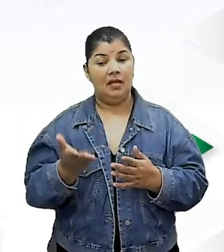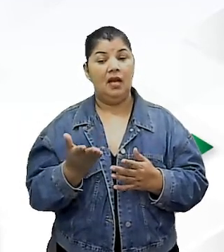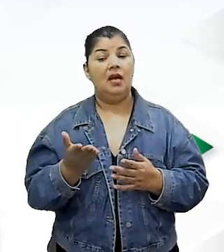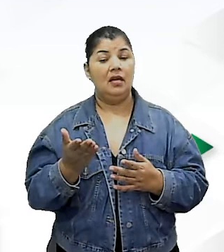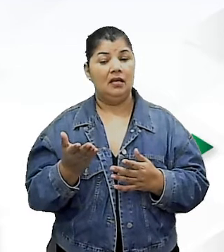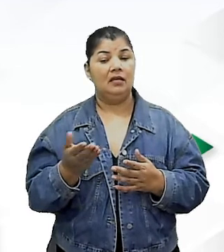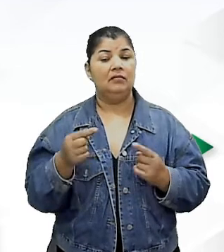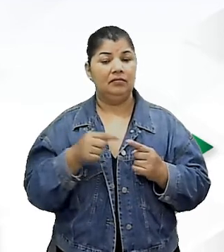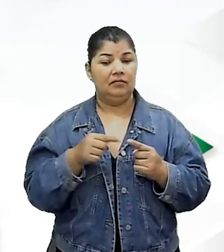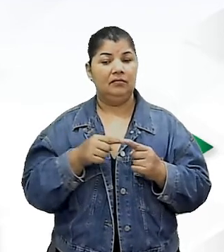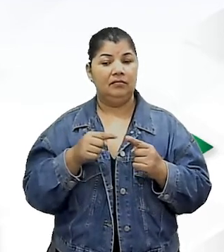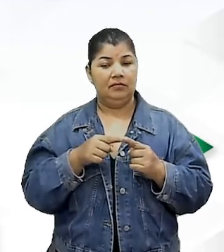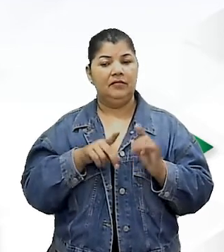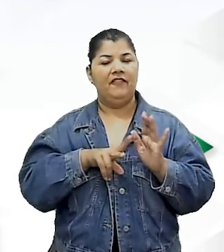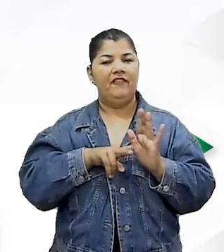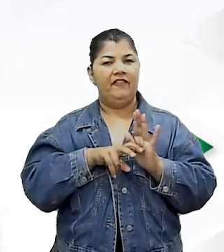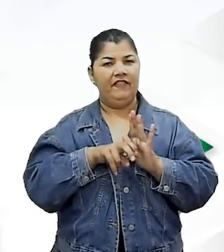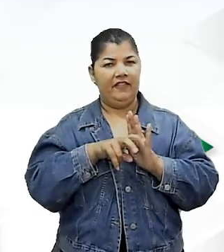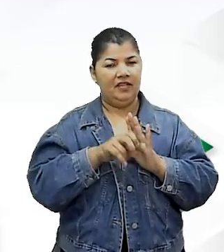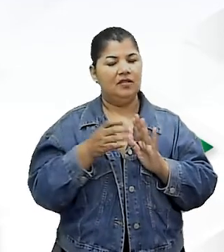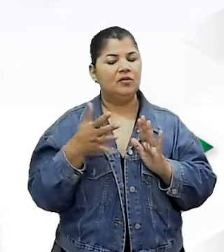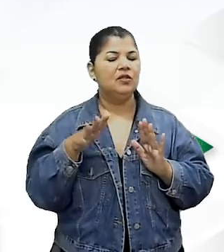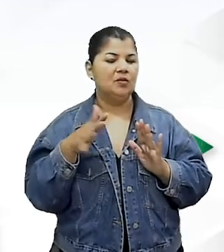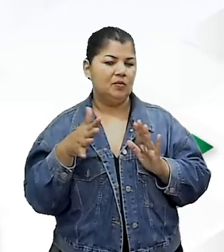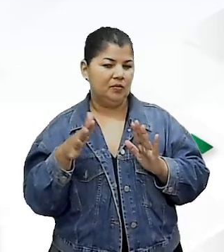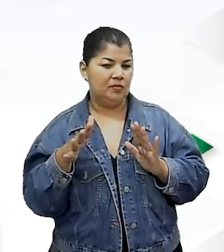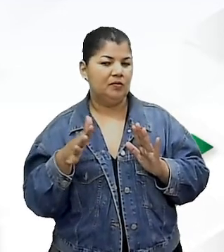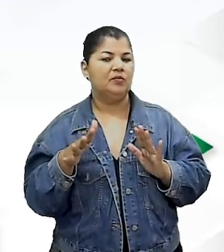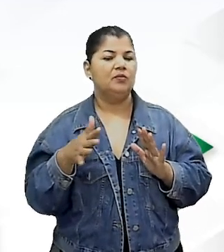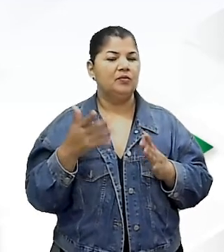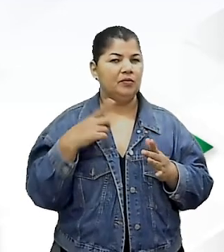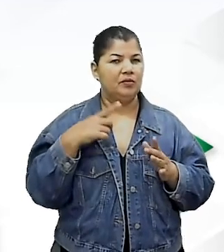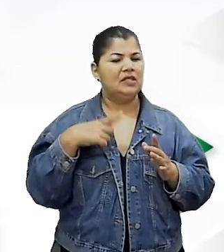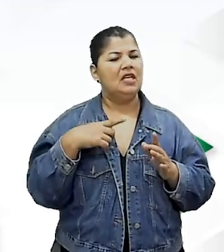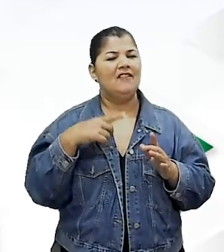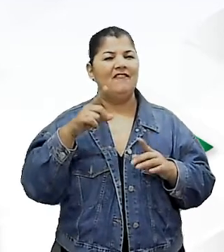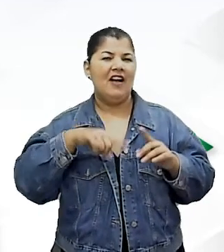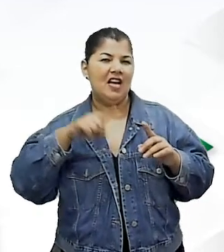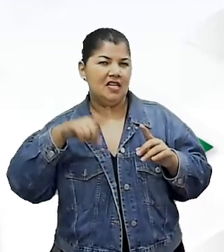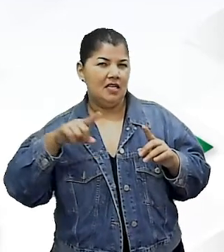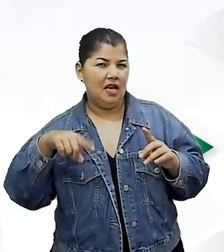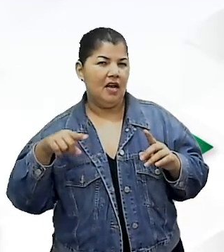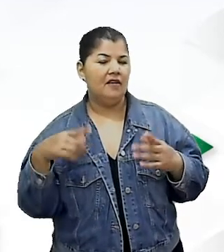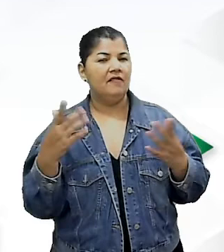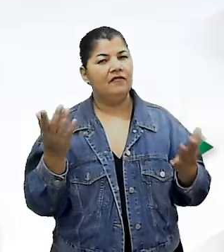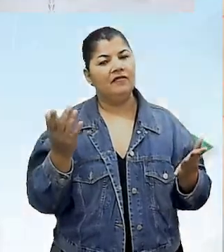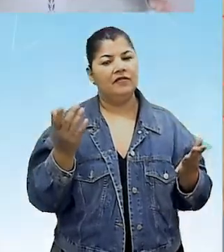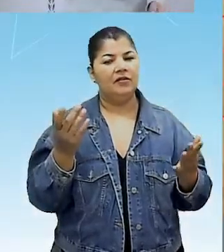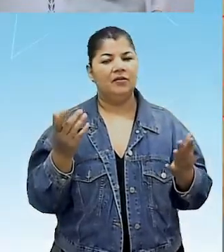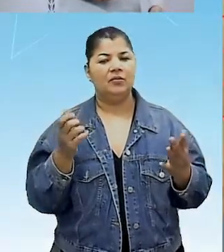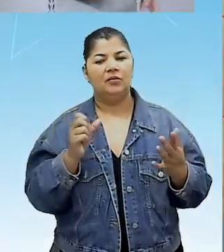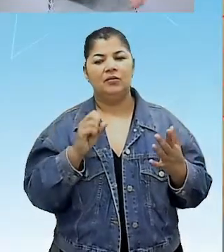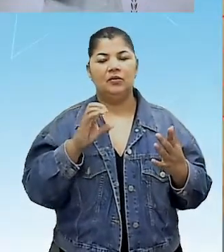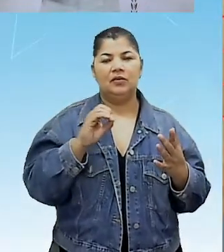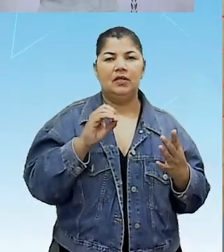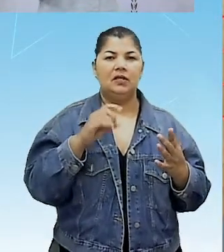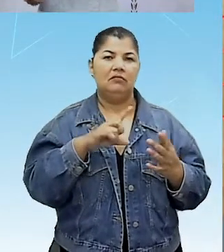medida do vírus, aproximadamente. Há uma variabilidade entre 80